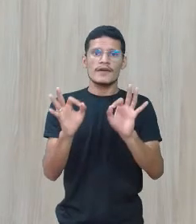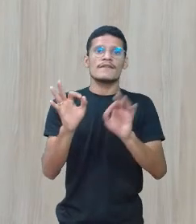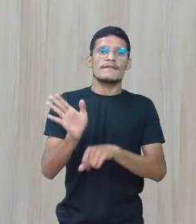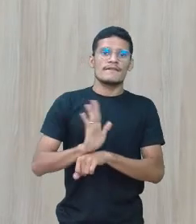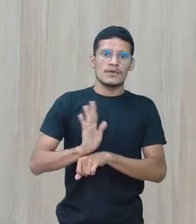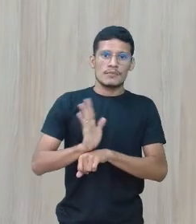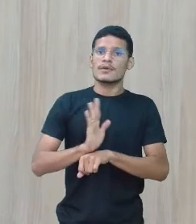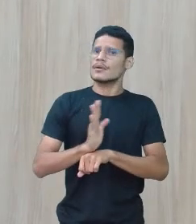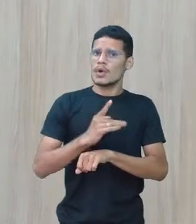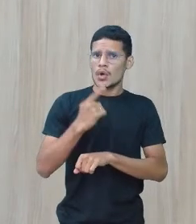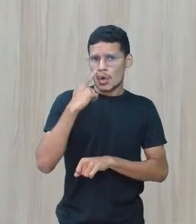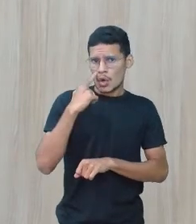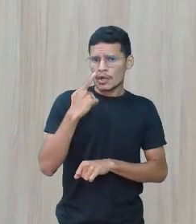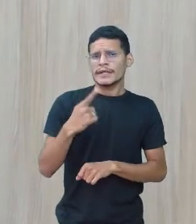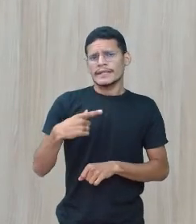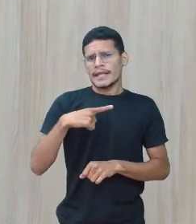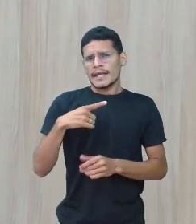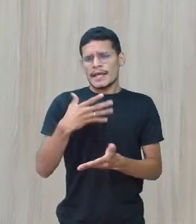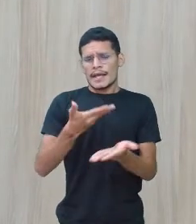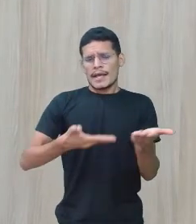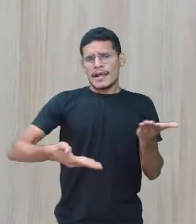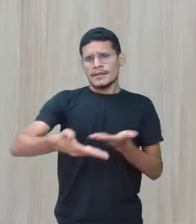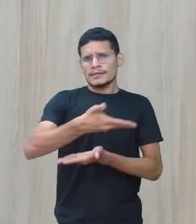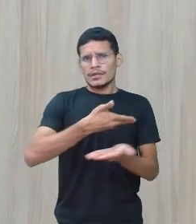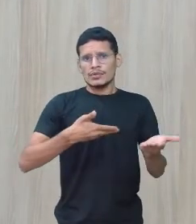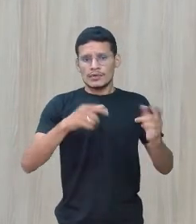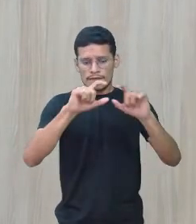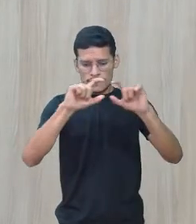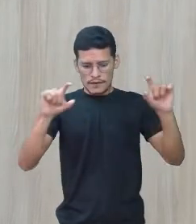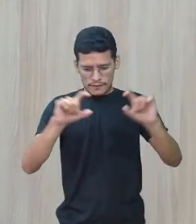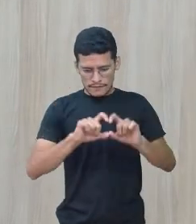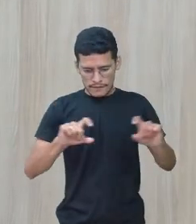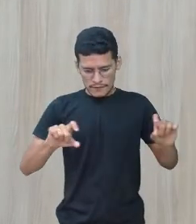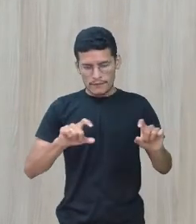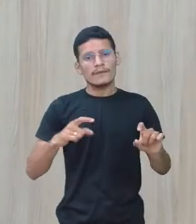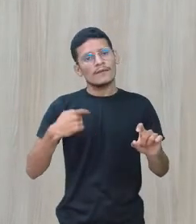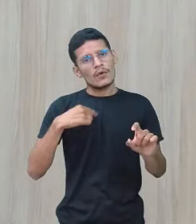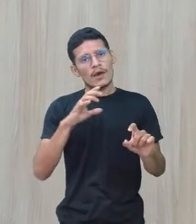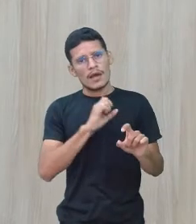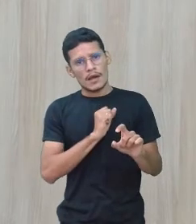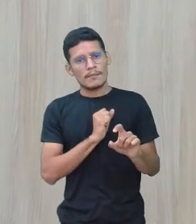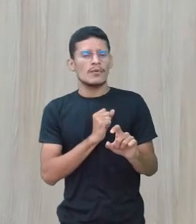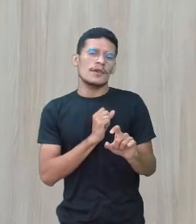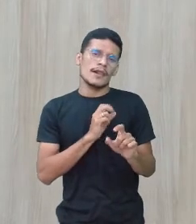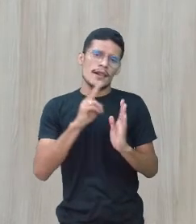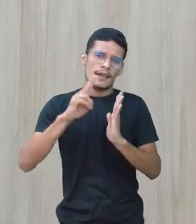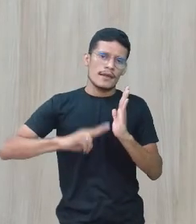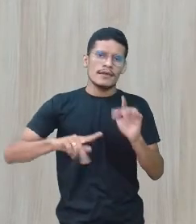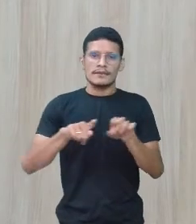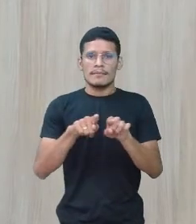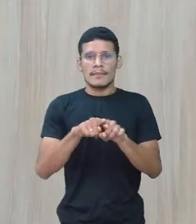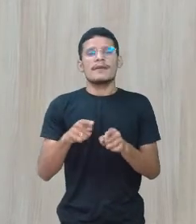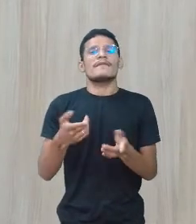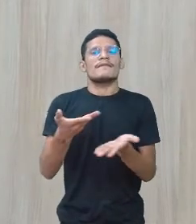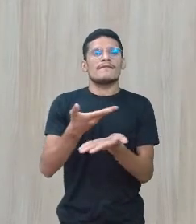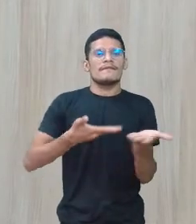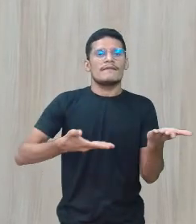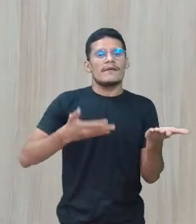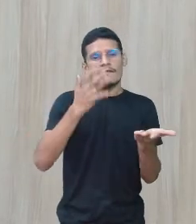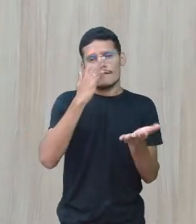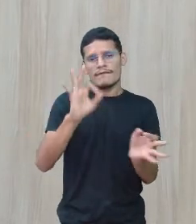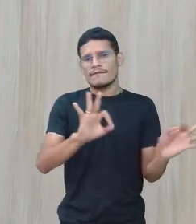que quando eu relaciono essas duas orações, amo ler e amo ver filmes, eu tenho